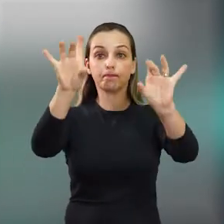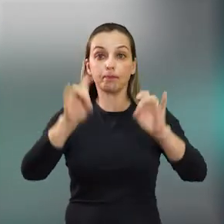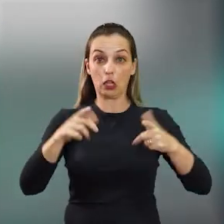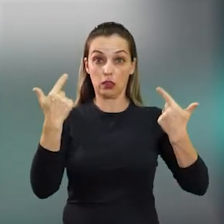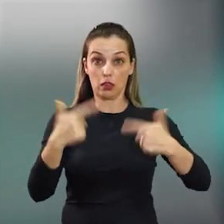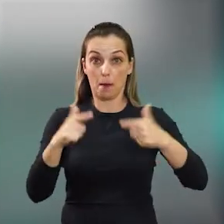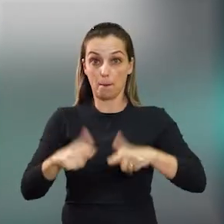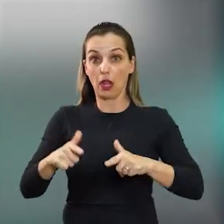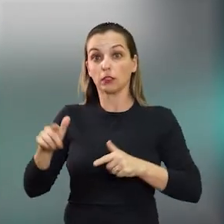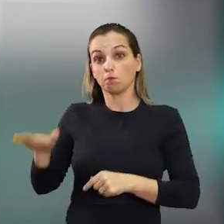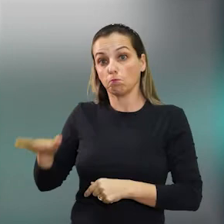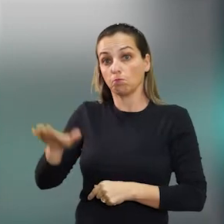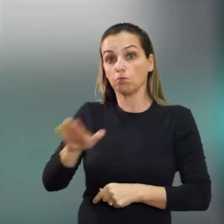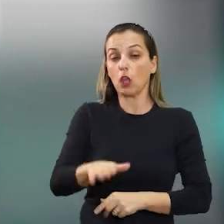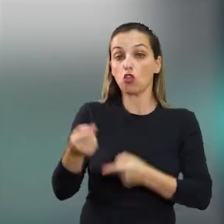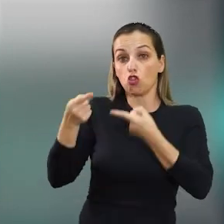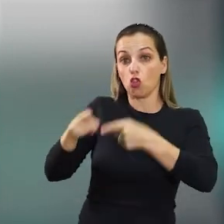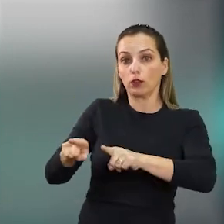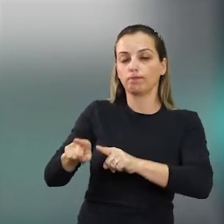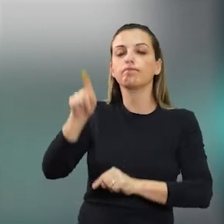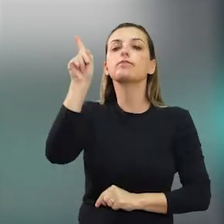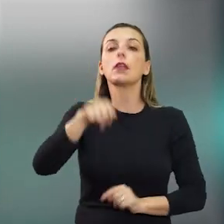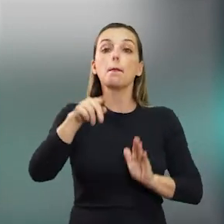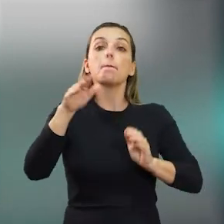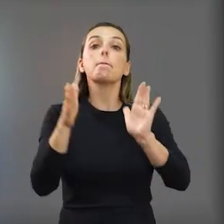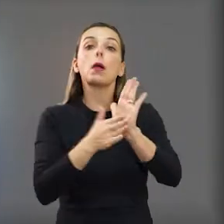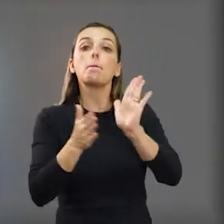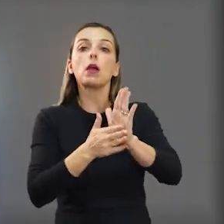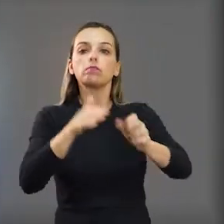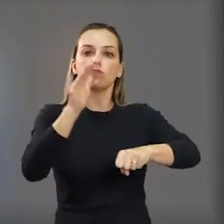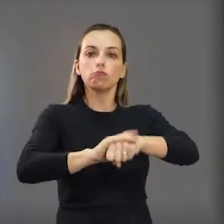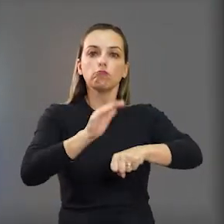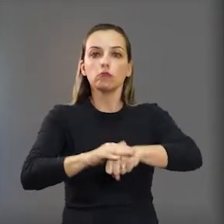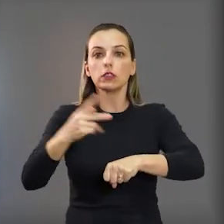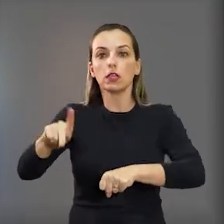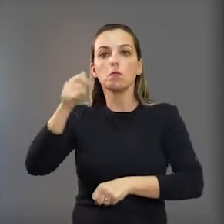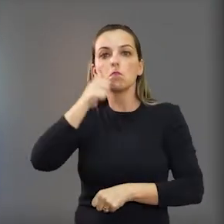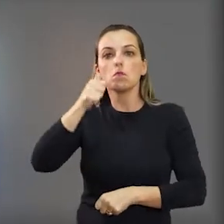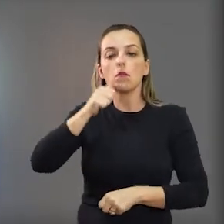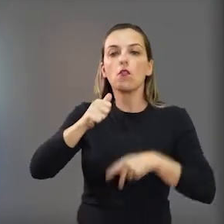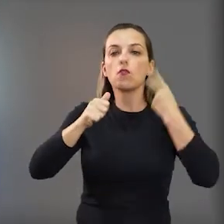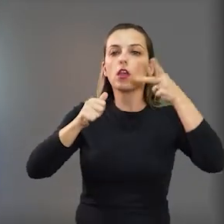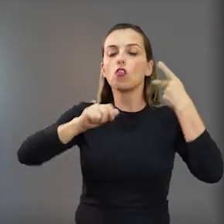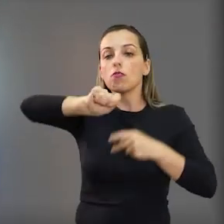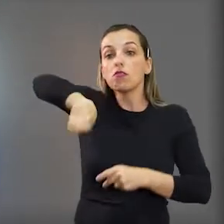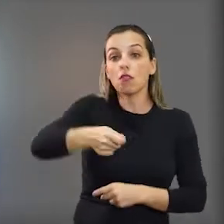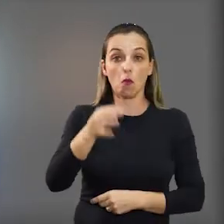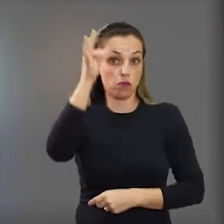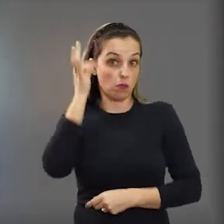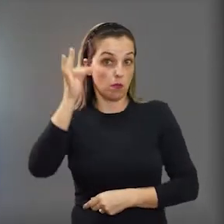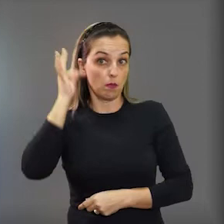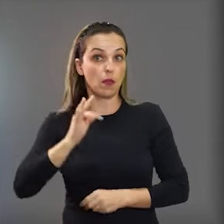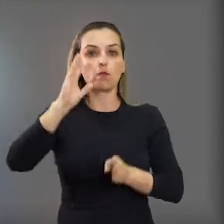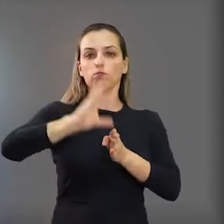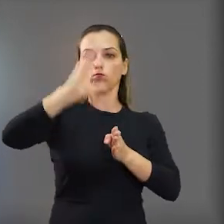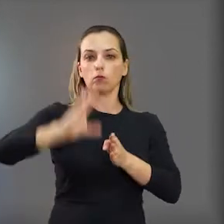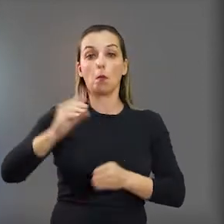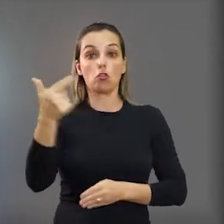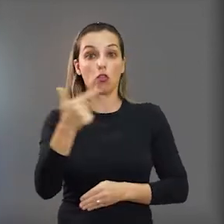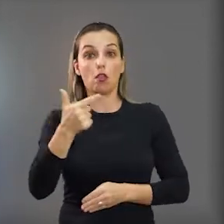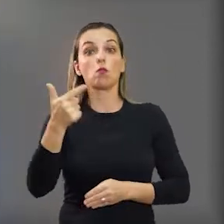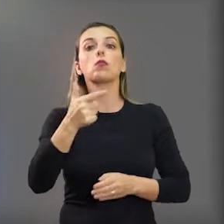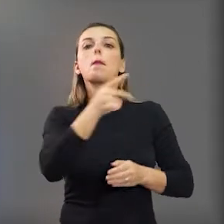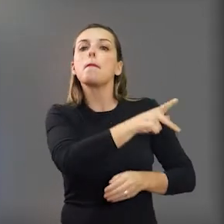Dia Municipal de Enfrentamento ao Trabalho Infantil. A proposta é da vereadora Tainara Faria, vice-presidente